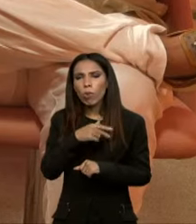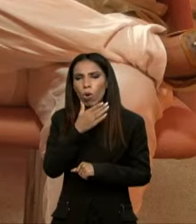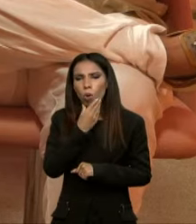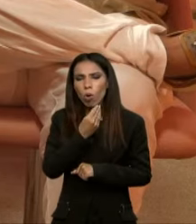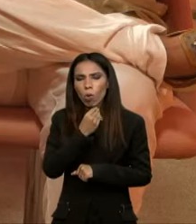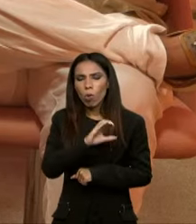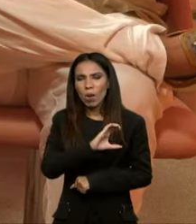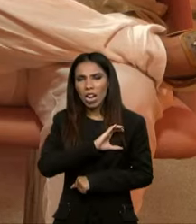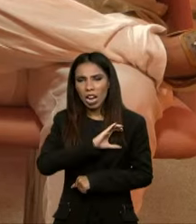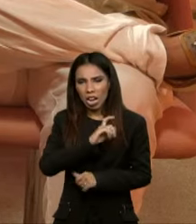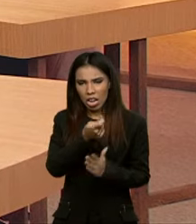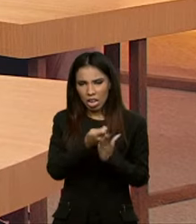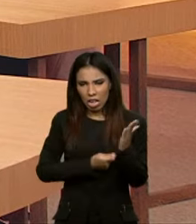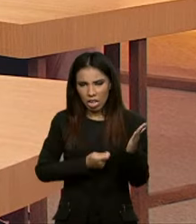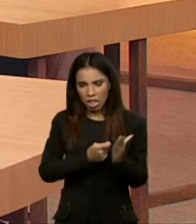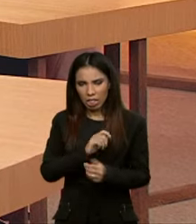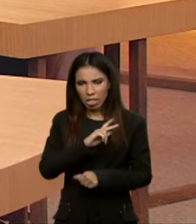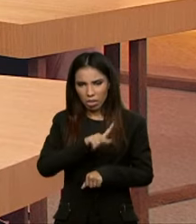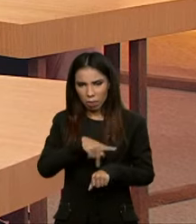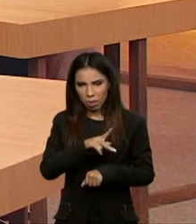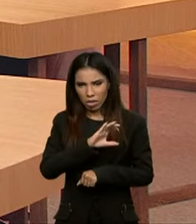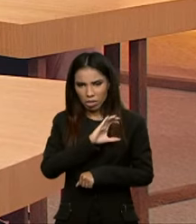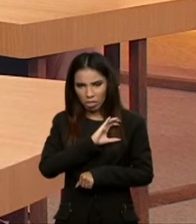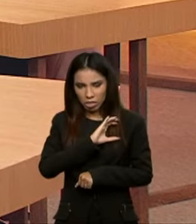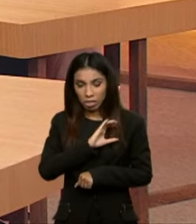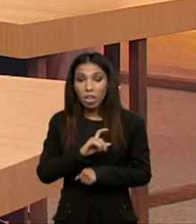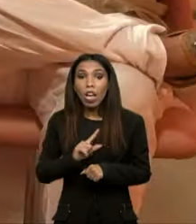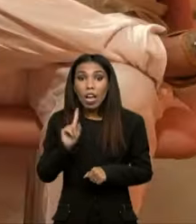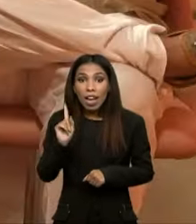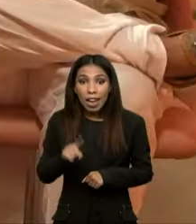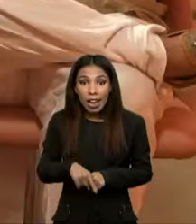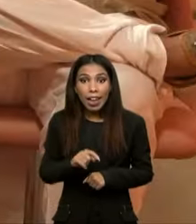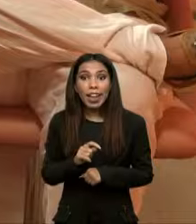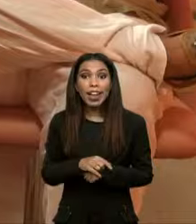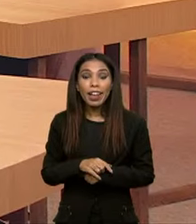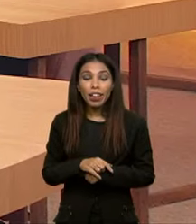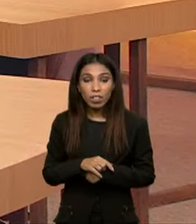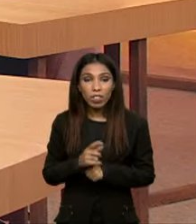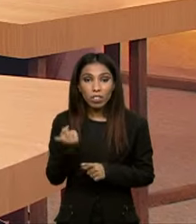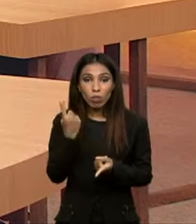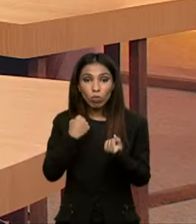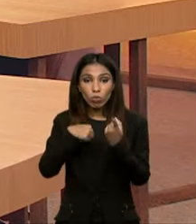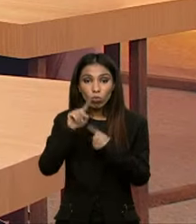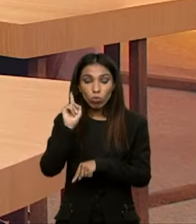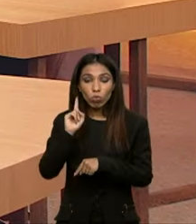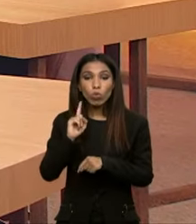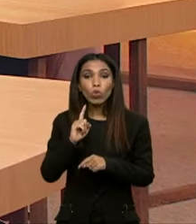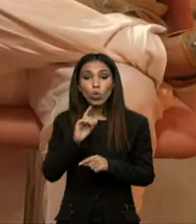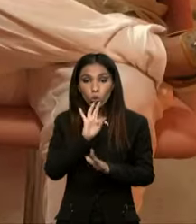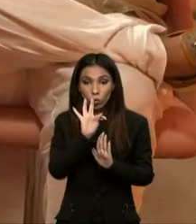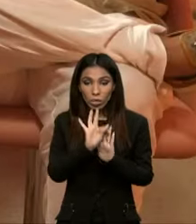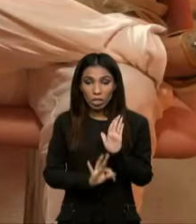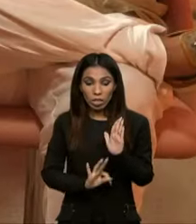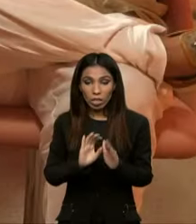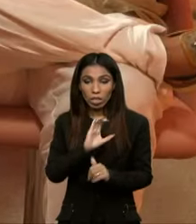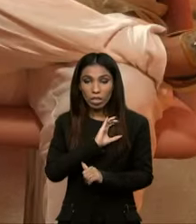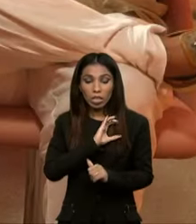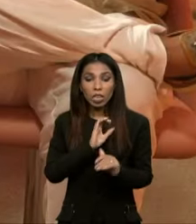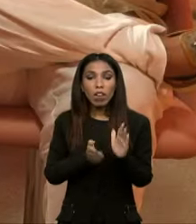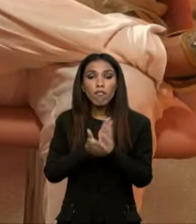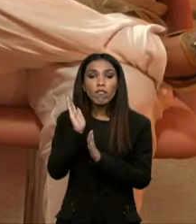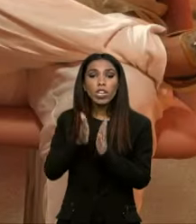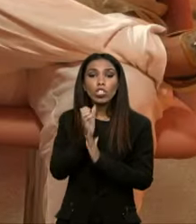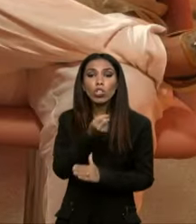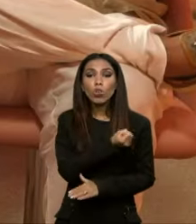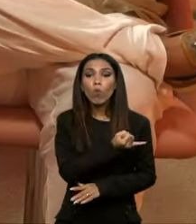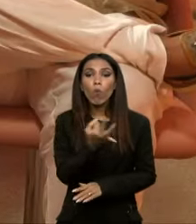O autor era um canadense, não é? E essa peça está um sucesso incrível. O texto é canadense. E você está viajando por quantos